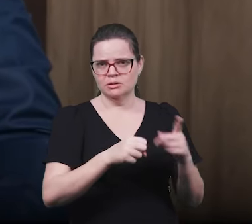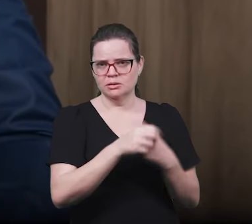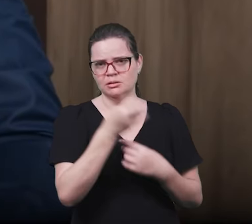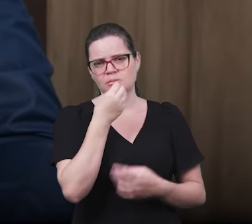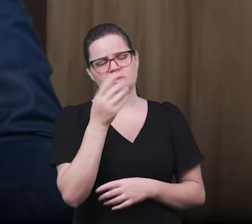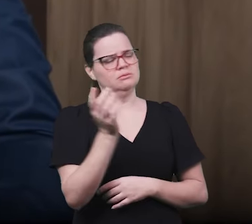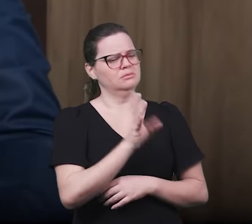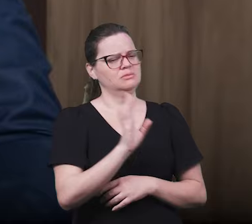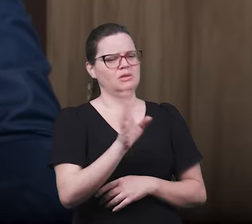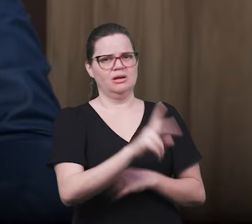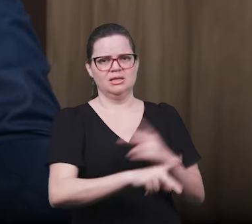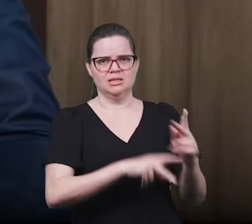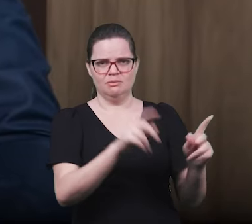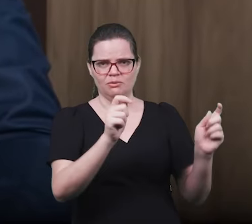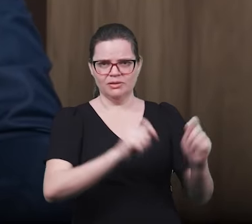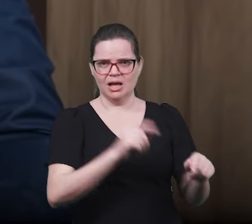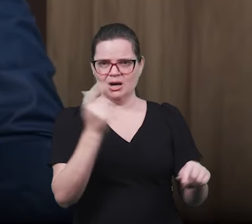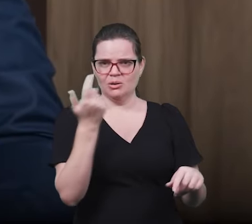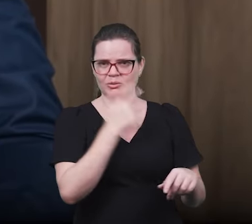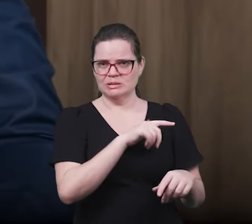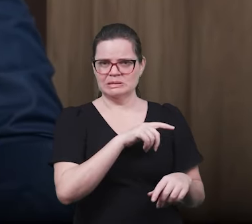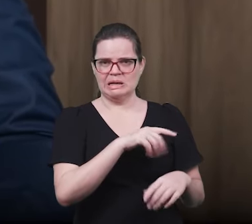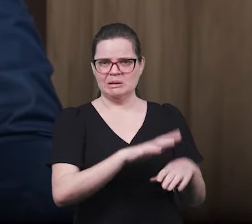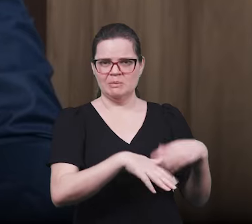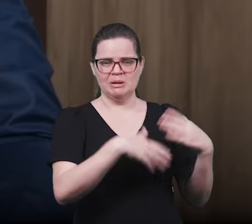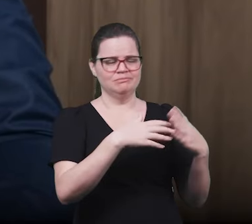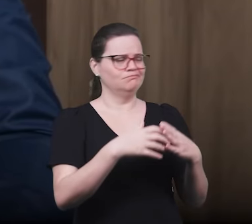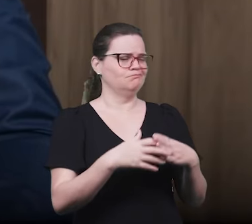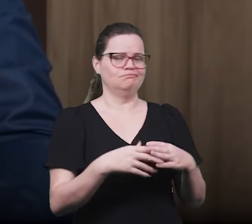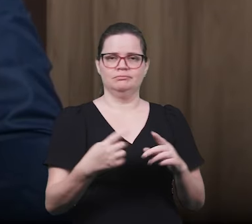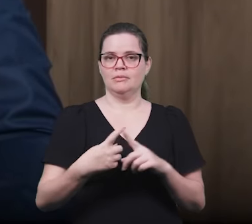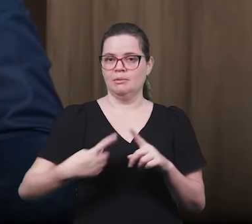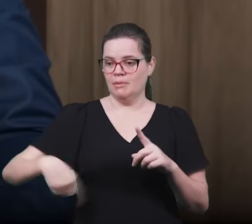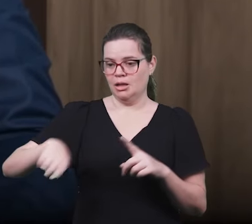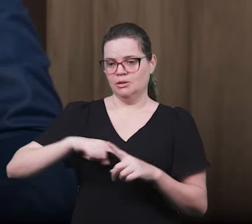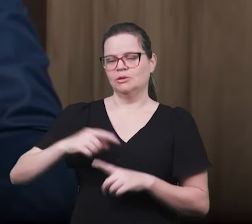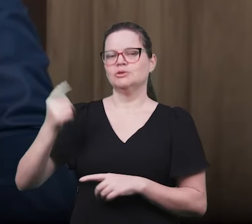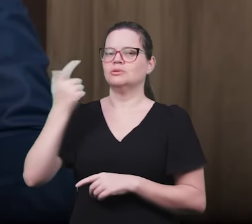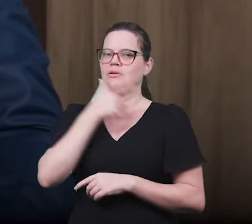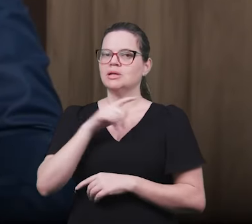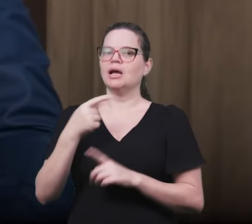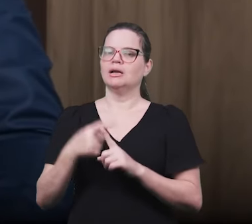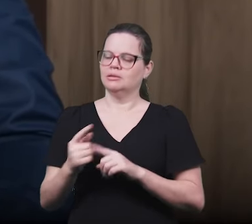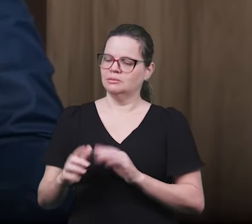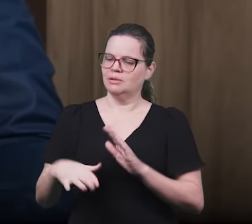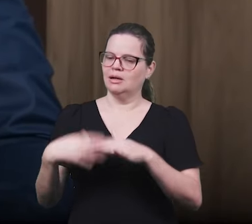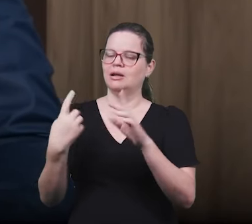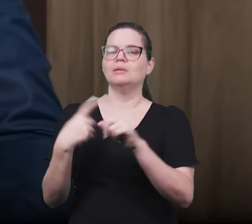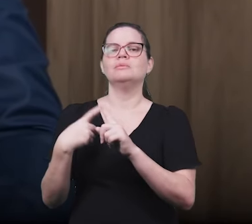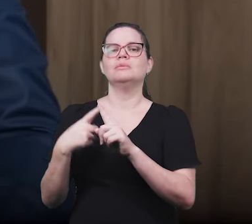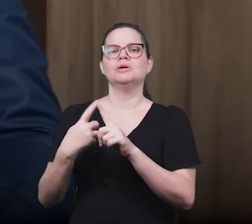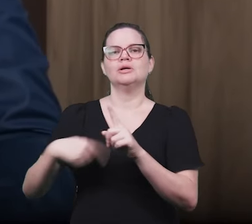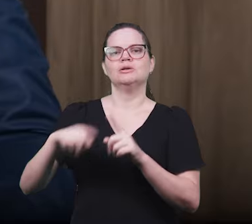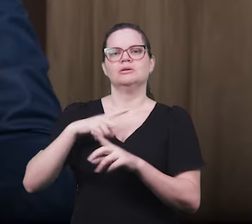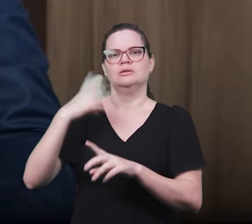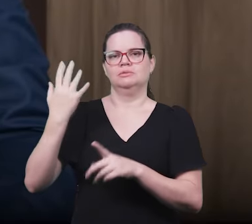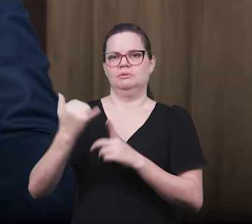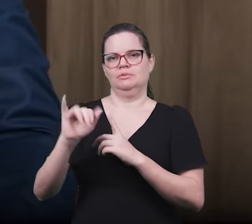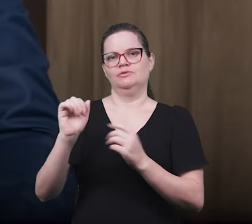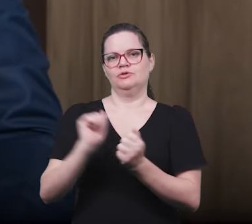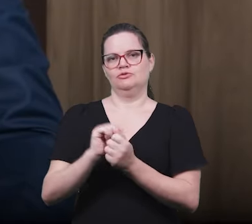tem como romper, vencer o Egito. Mas nós estamos vencendo. E por que nós estamos vencendo? Porque nós temos a